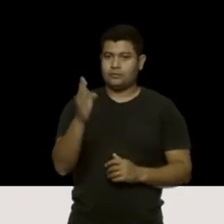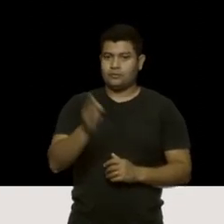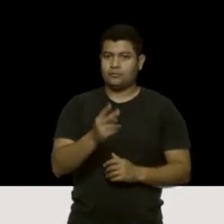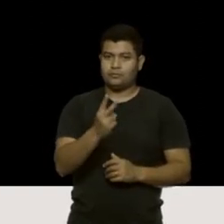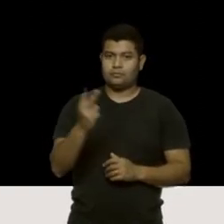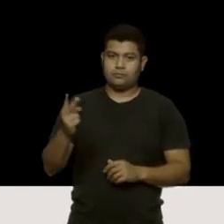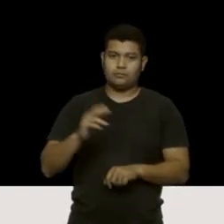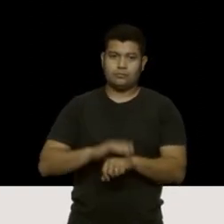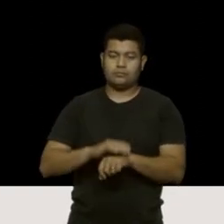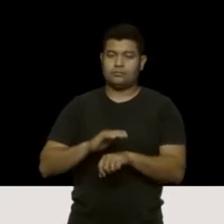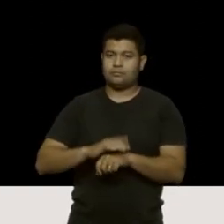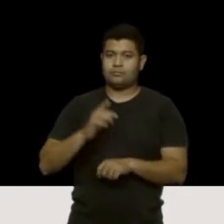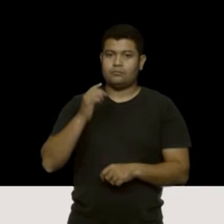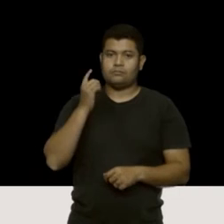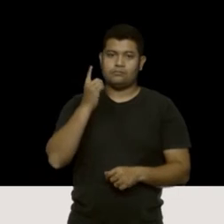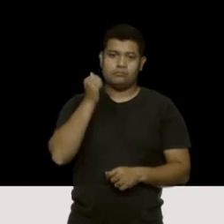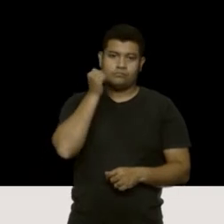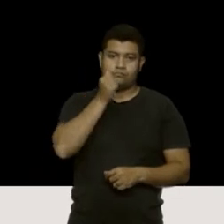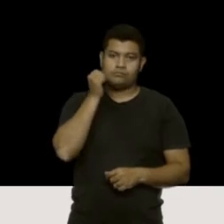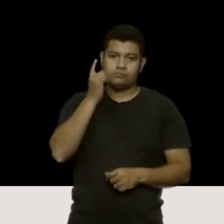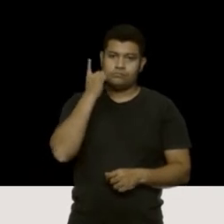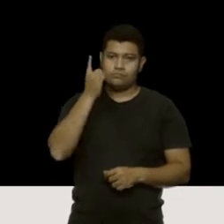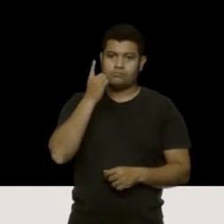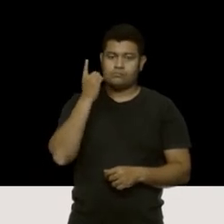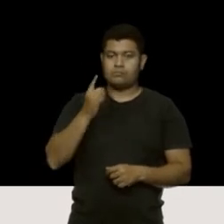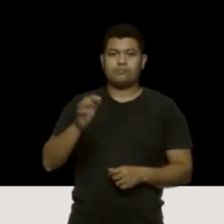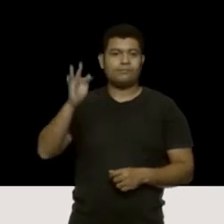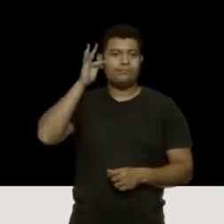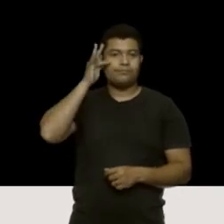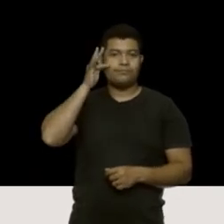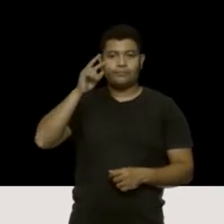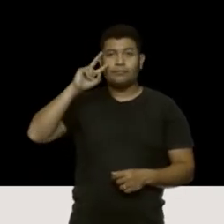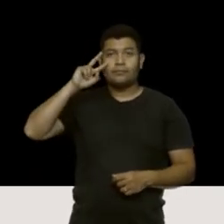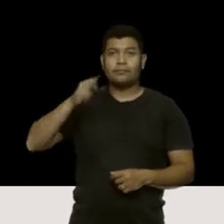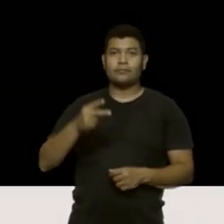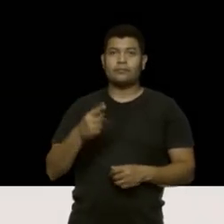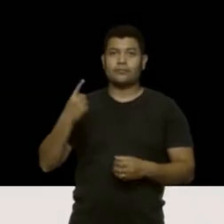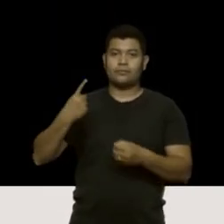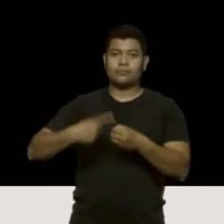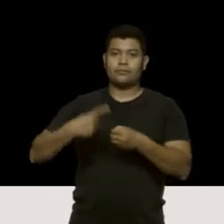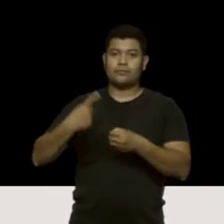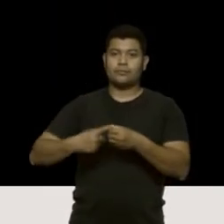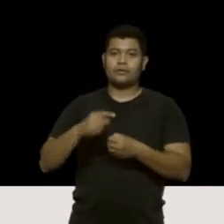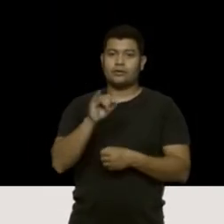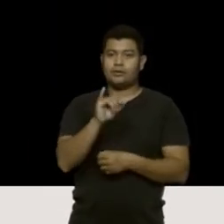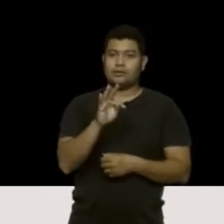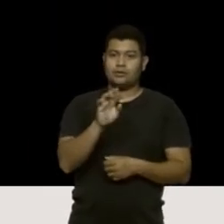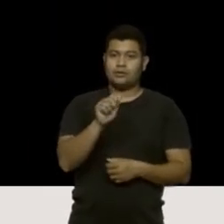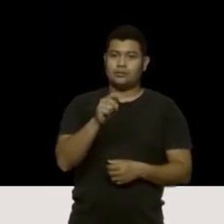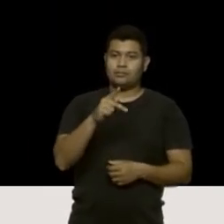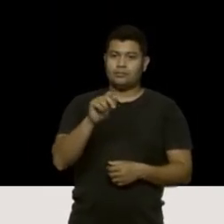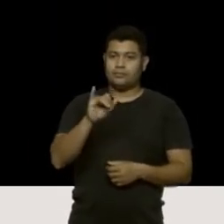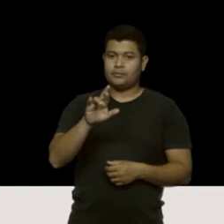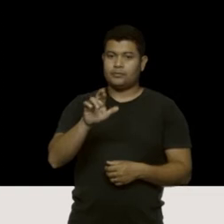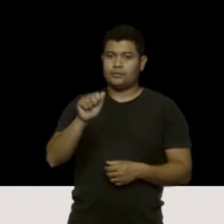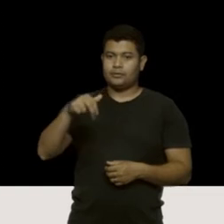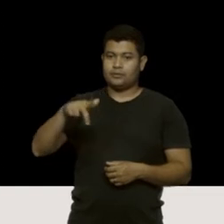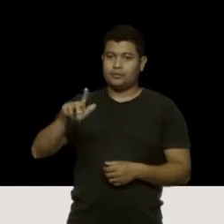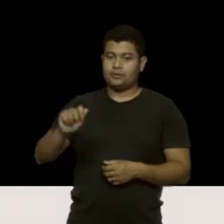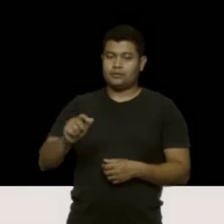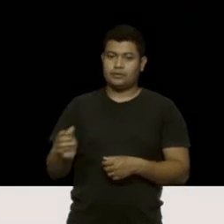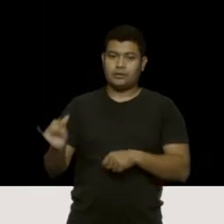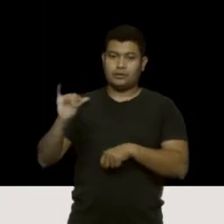45.3/2022. Autora, deputada Marlene Fengler. Reconhece o município de Itapiranga como a capital catarinense